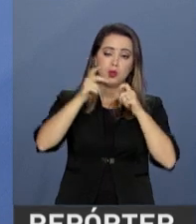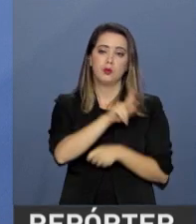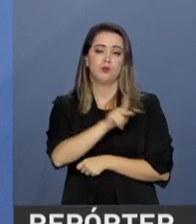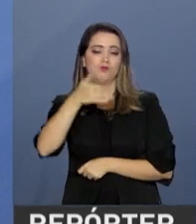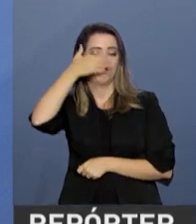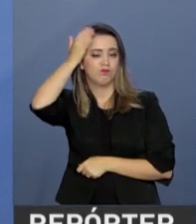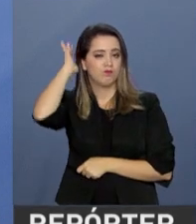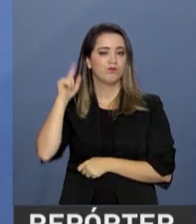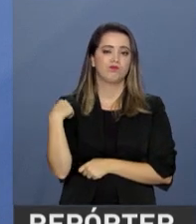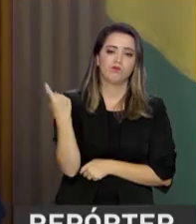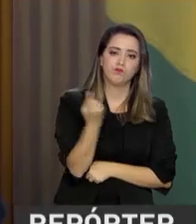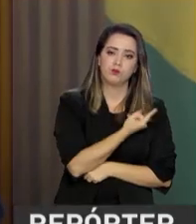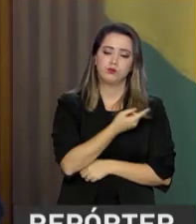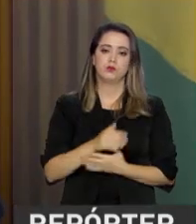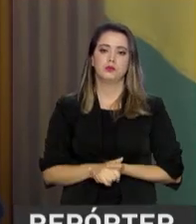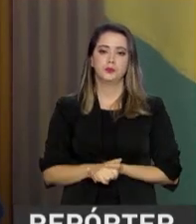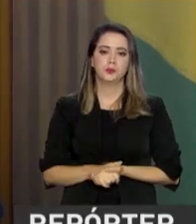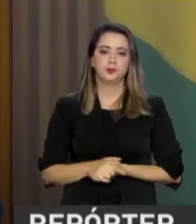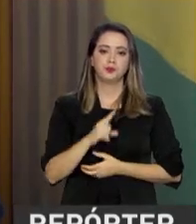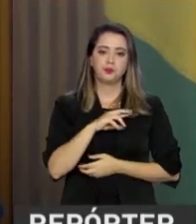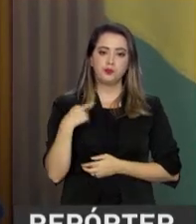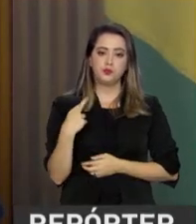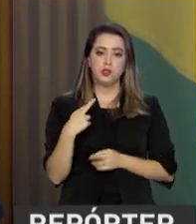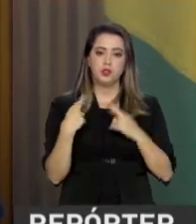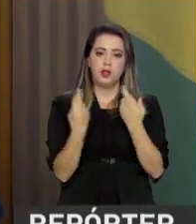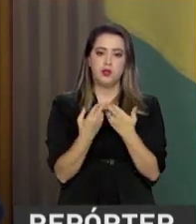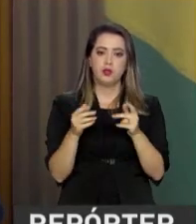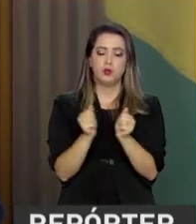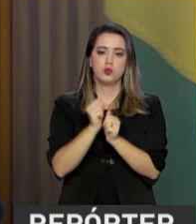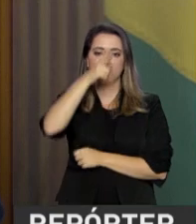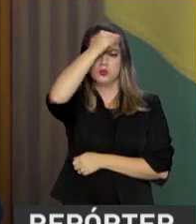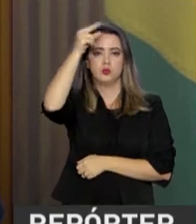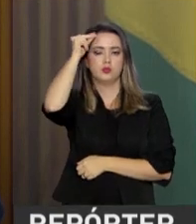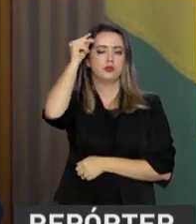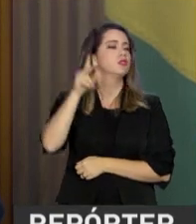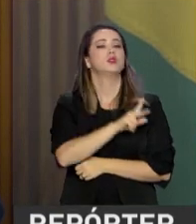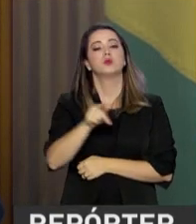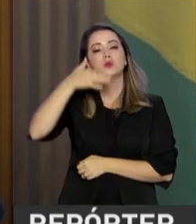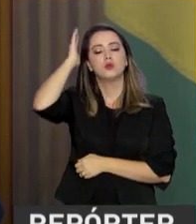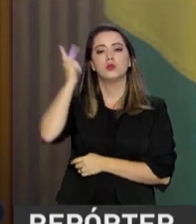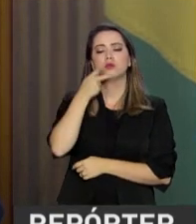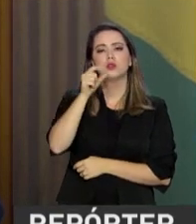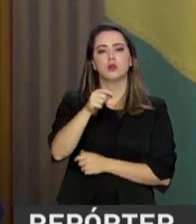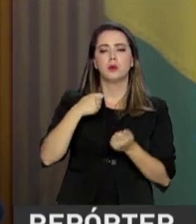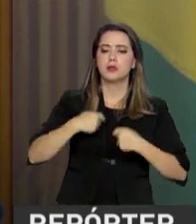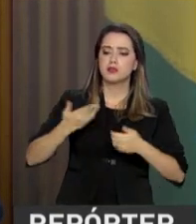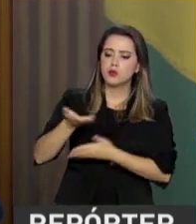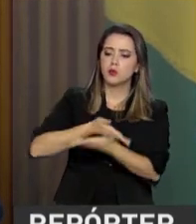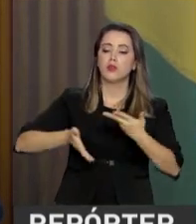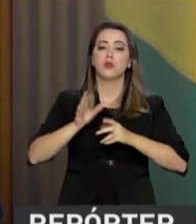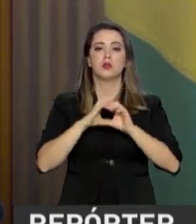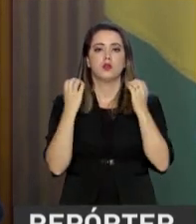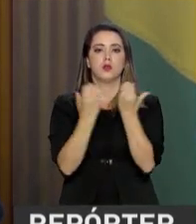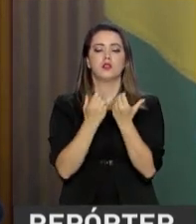temer e de todos nós e durante a reunião com prefeitos o presidente michel temer voltou a pedir um maior envolvimento da comunidade